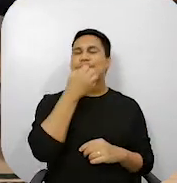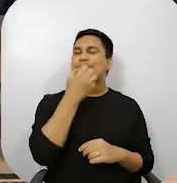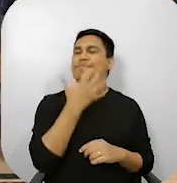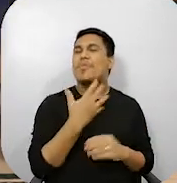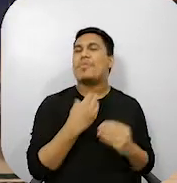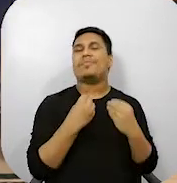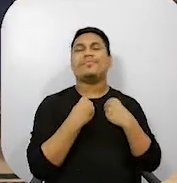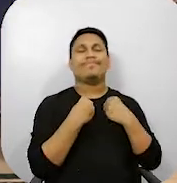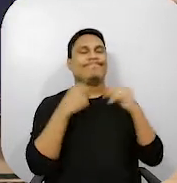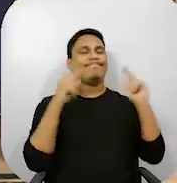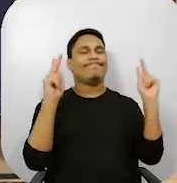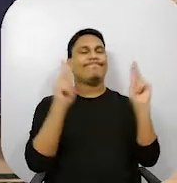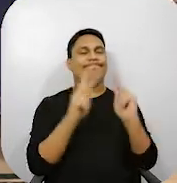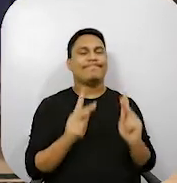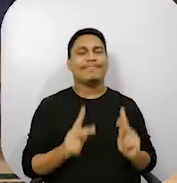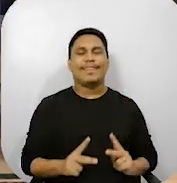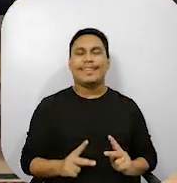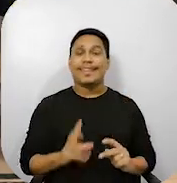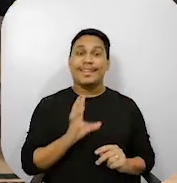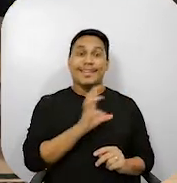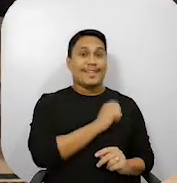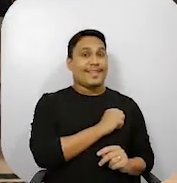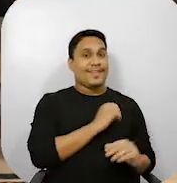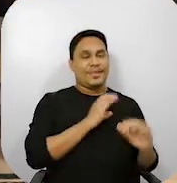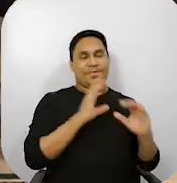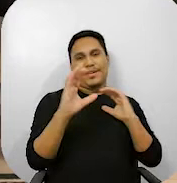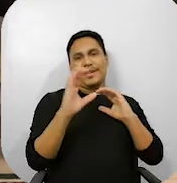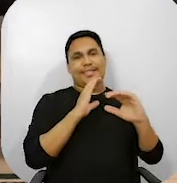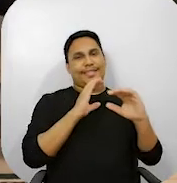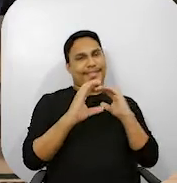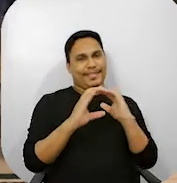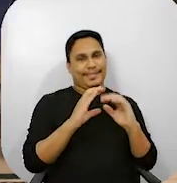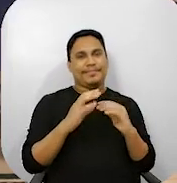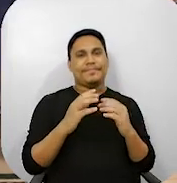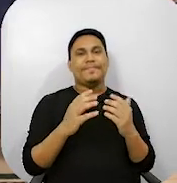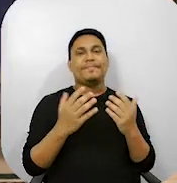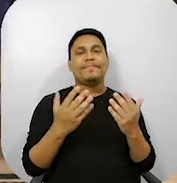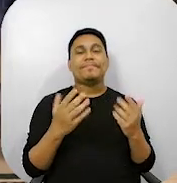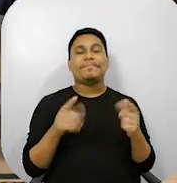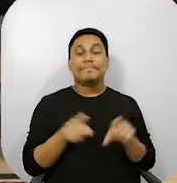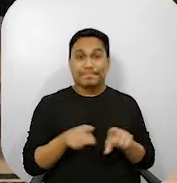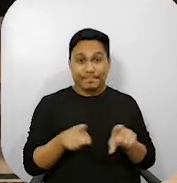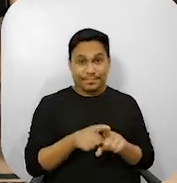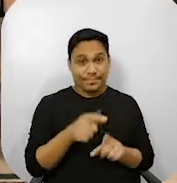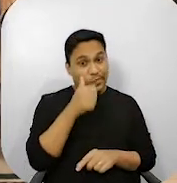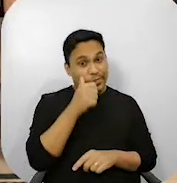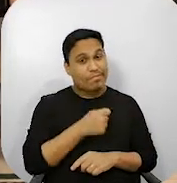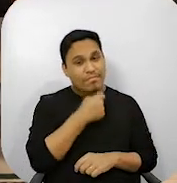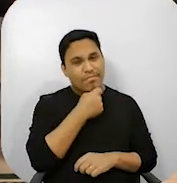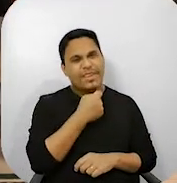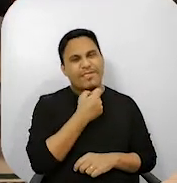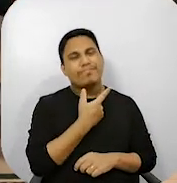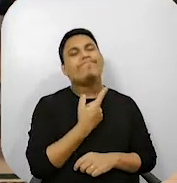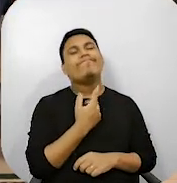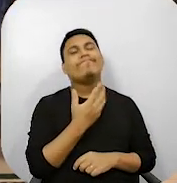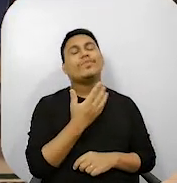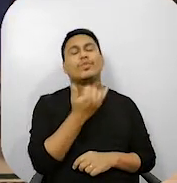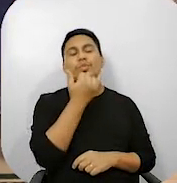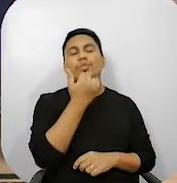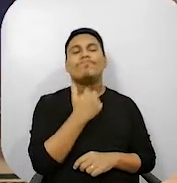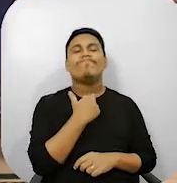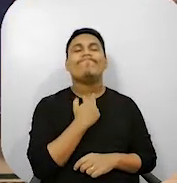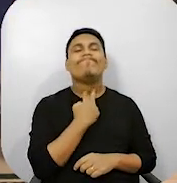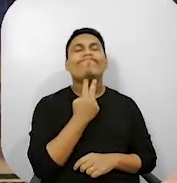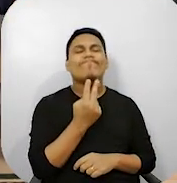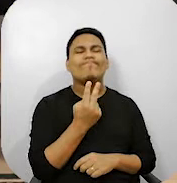relaxante é uma coisa apaixonante cantar Eu e minha voz está um pouco assim não é nessa voz